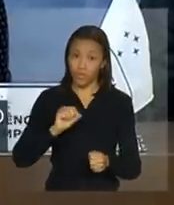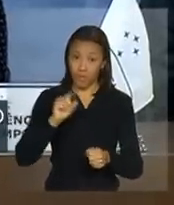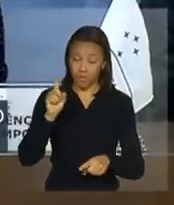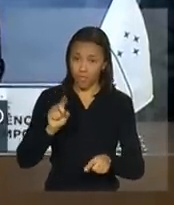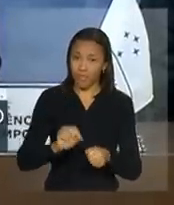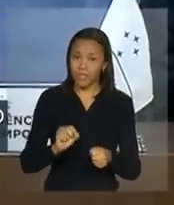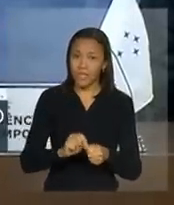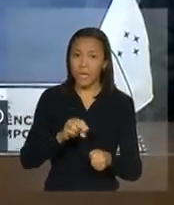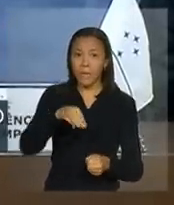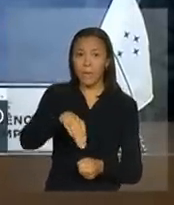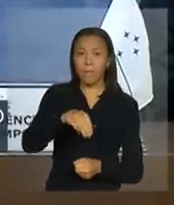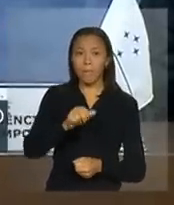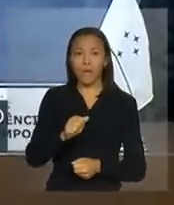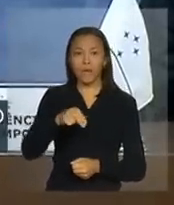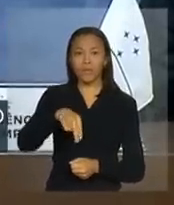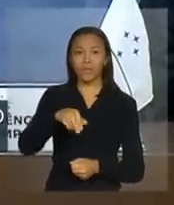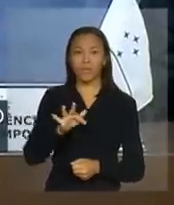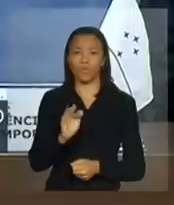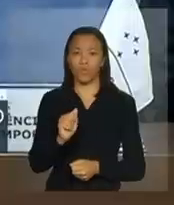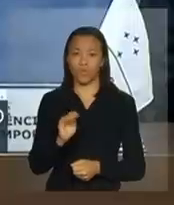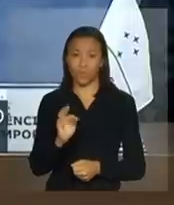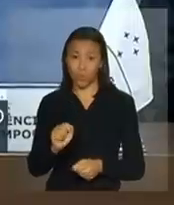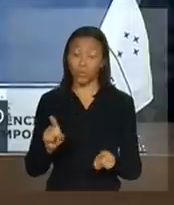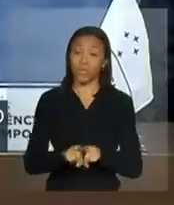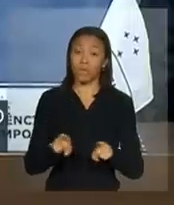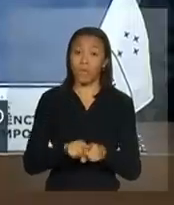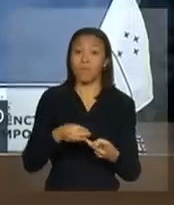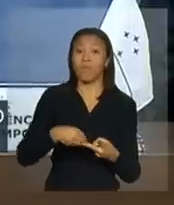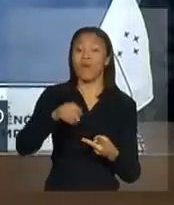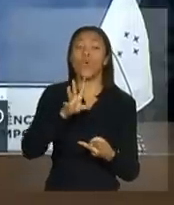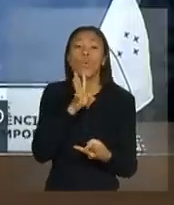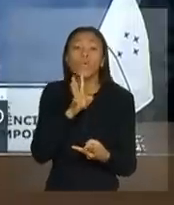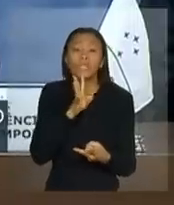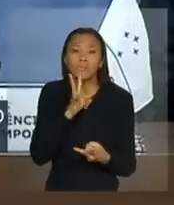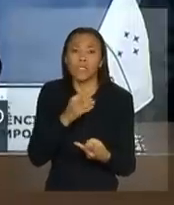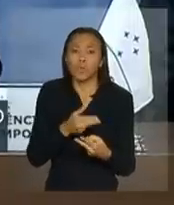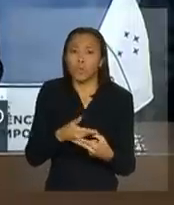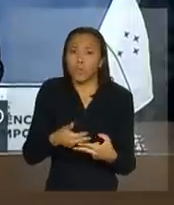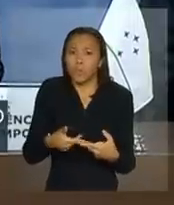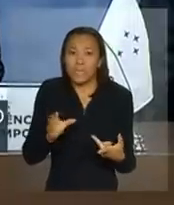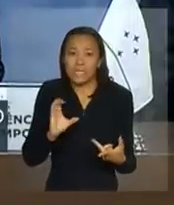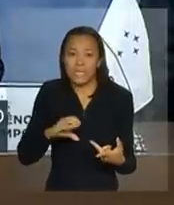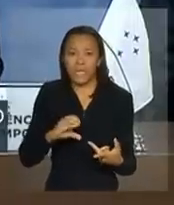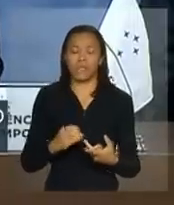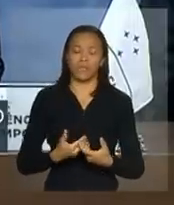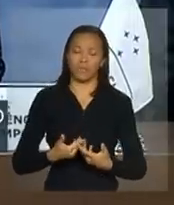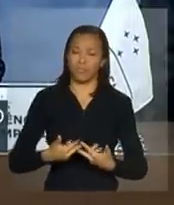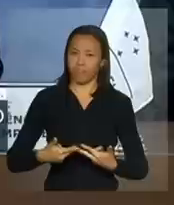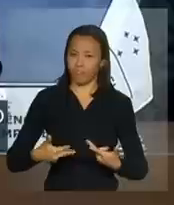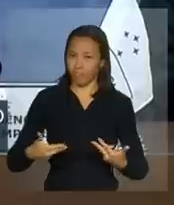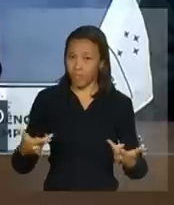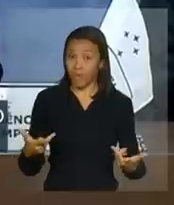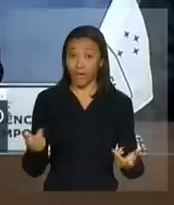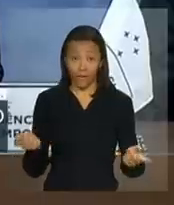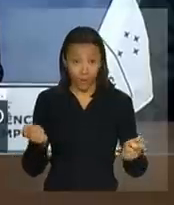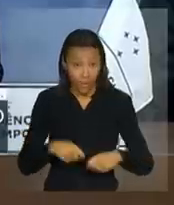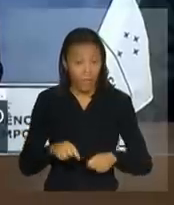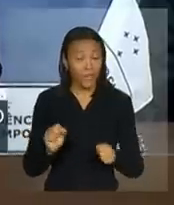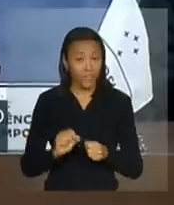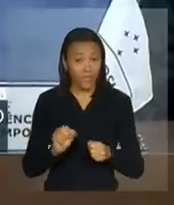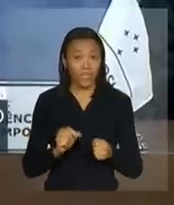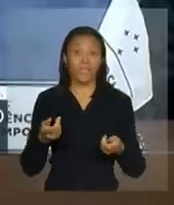manufatura, portadores de conhecimento, capazes, entre nós, de criar